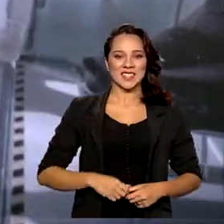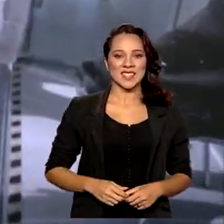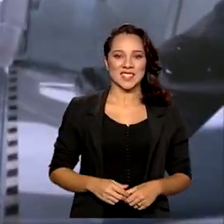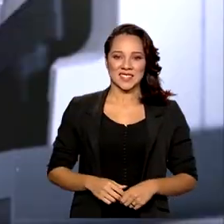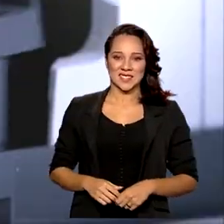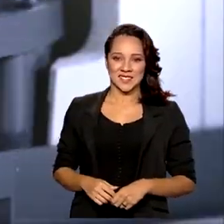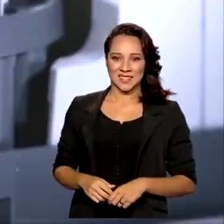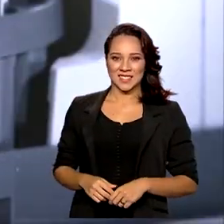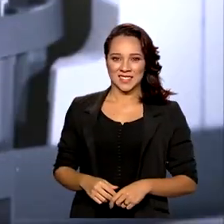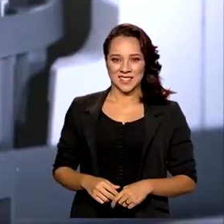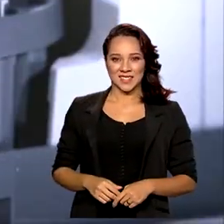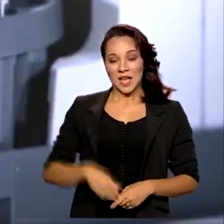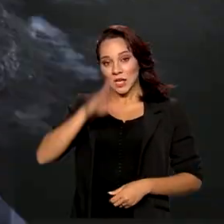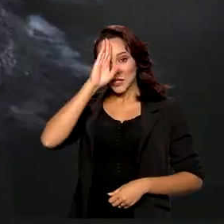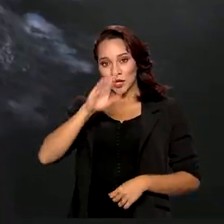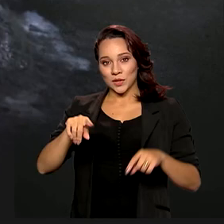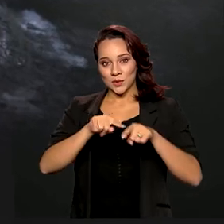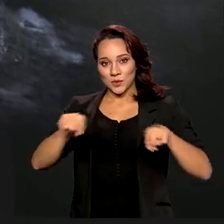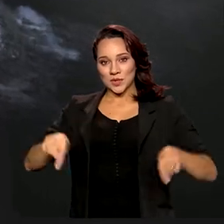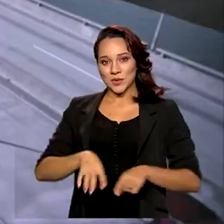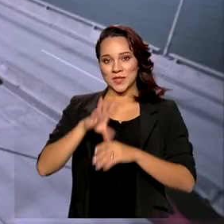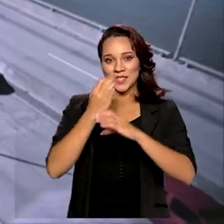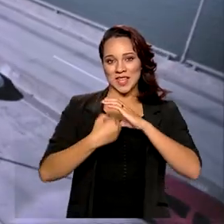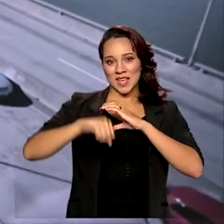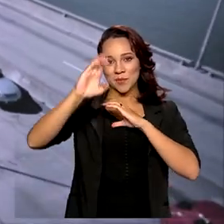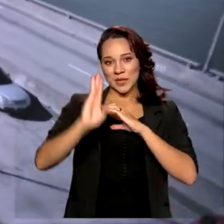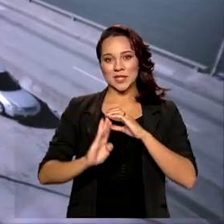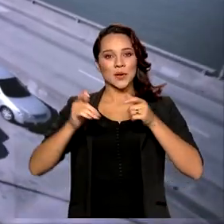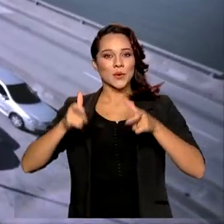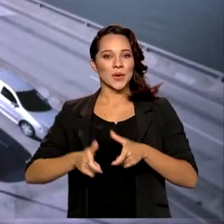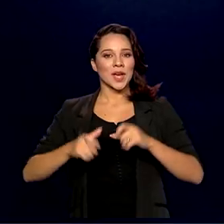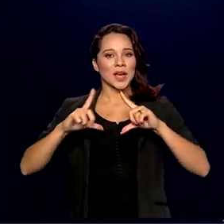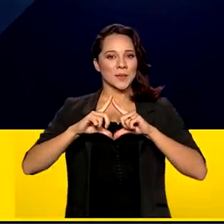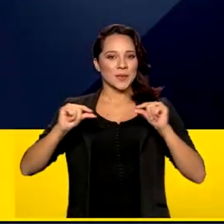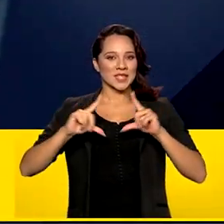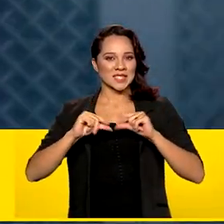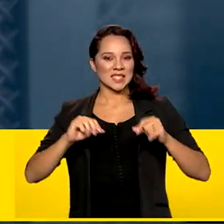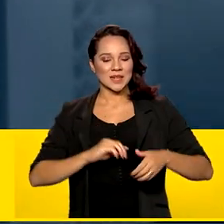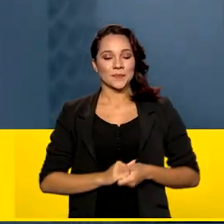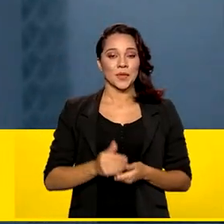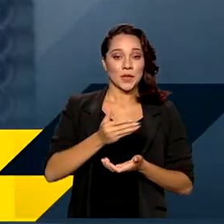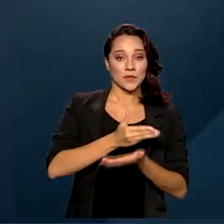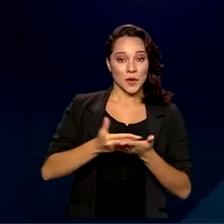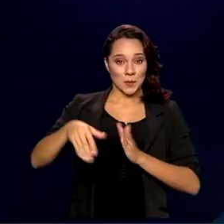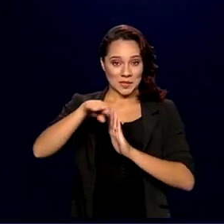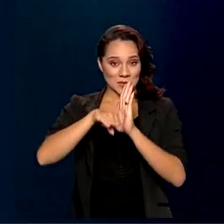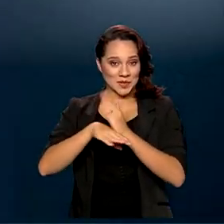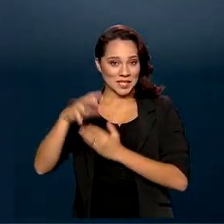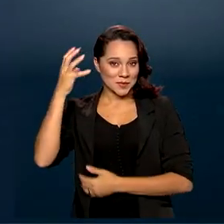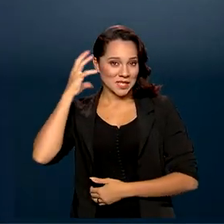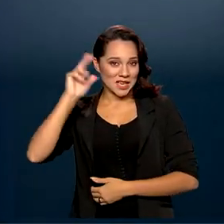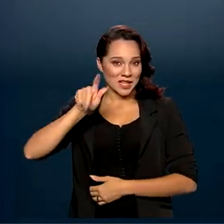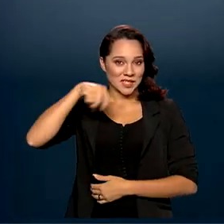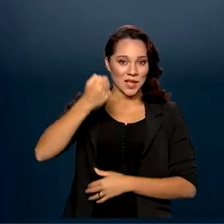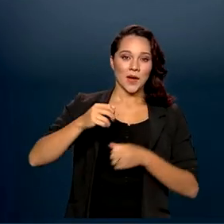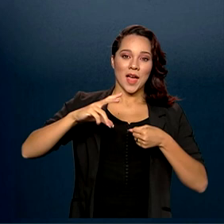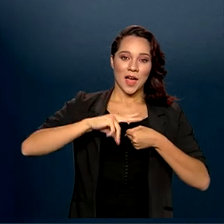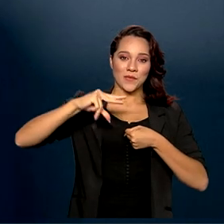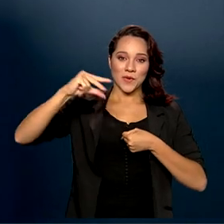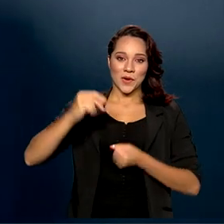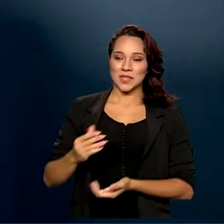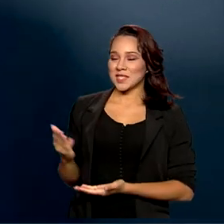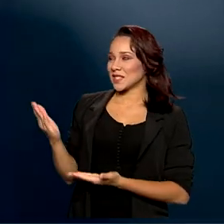país. Direto dos estúdios da Empresa Brasil de Comunicação, em Brasília, vem aí